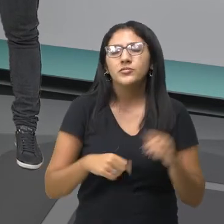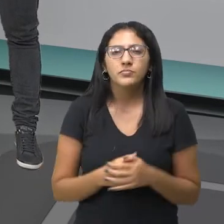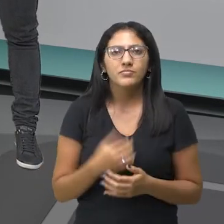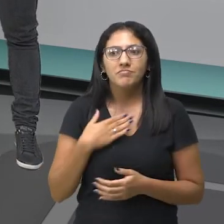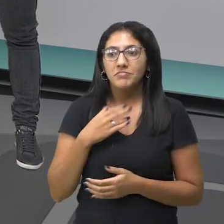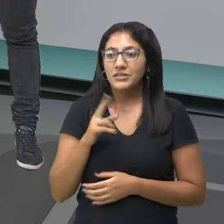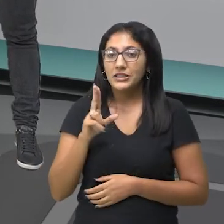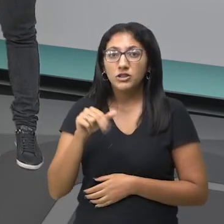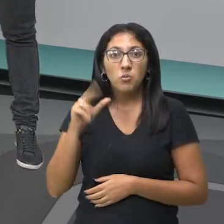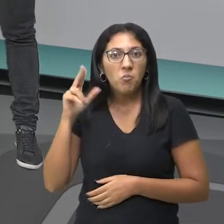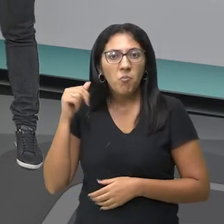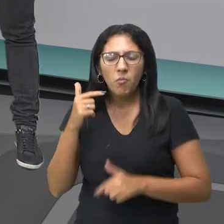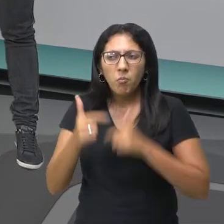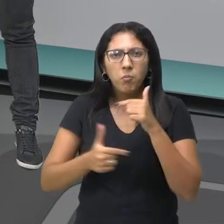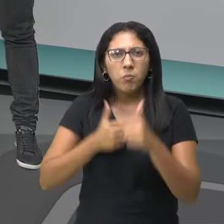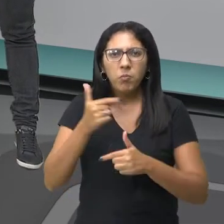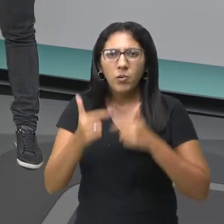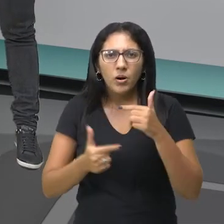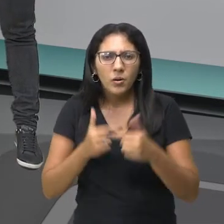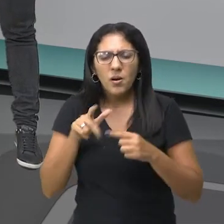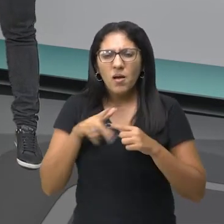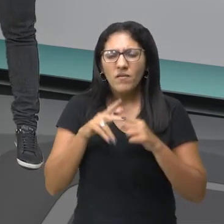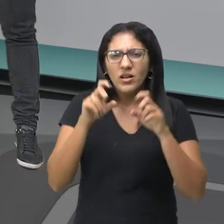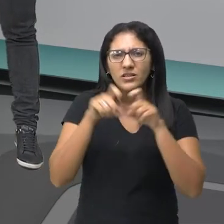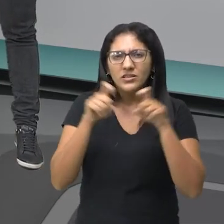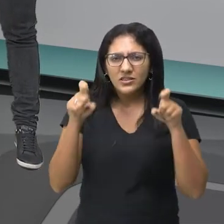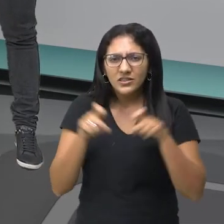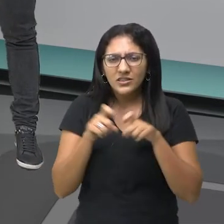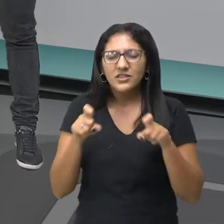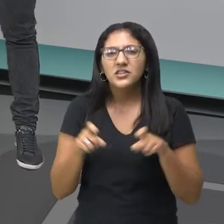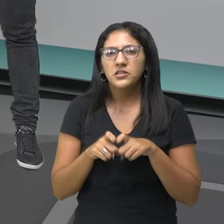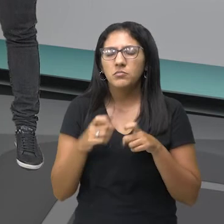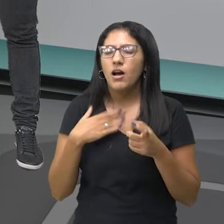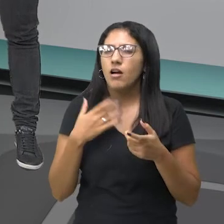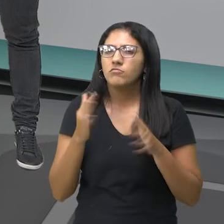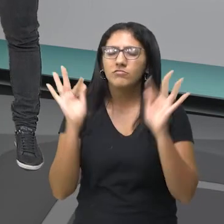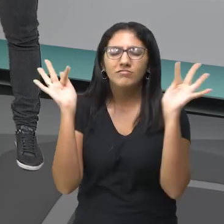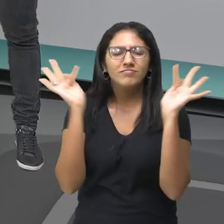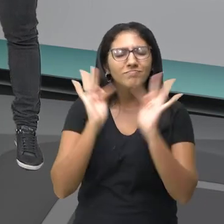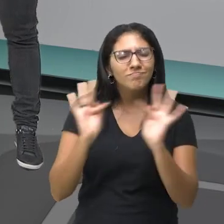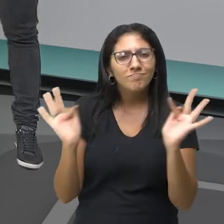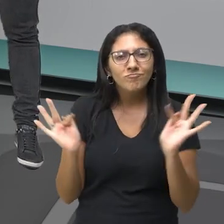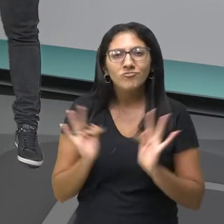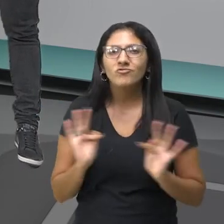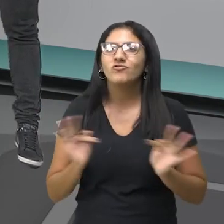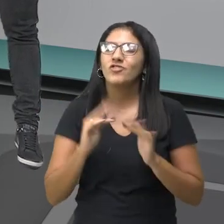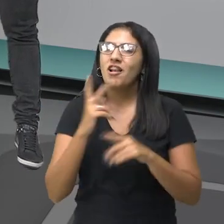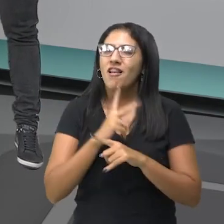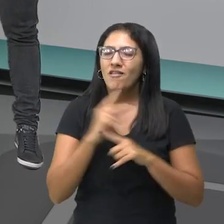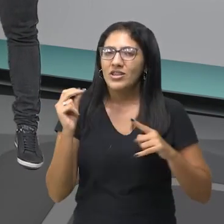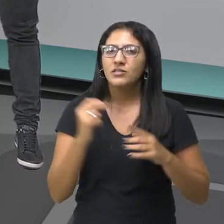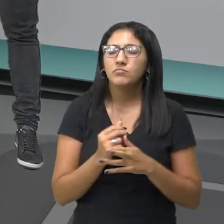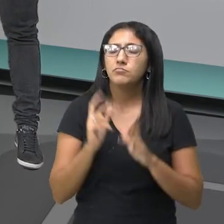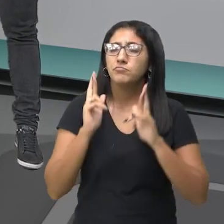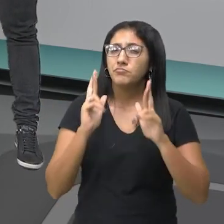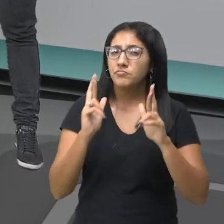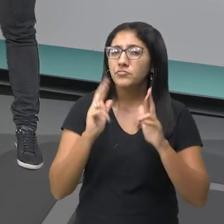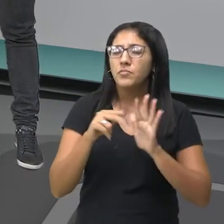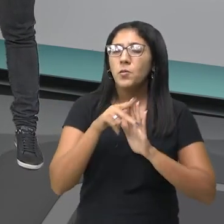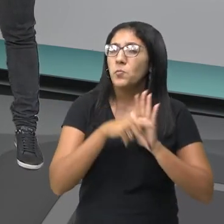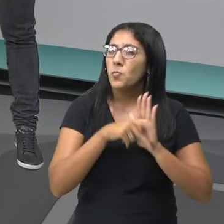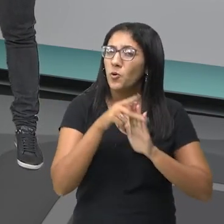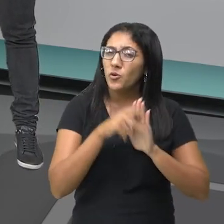com robótica, mas achei legal a experiência. Estou muito contente por ter vencido e espero que o meu